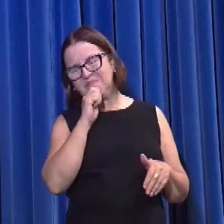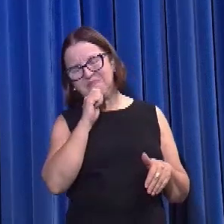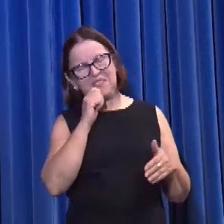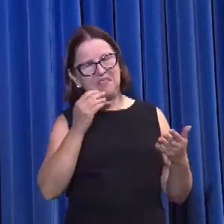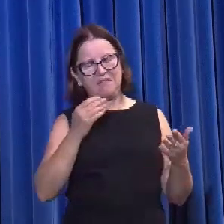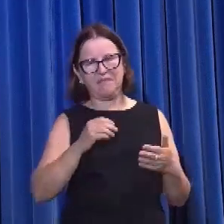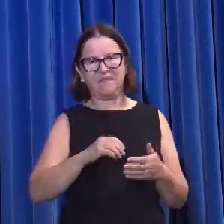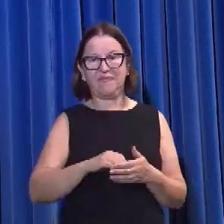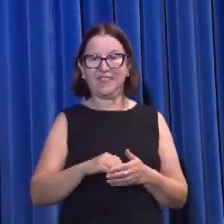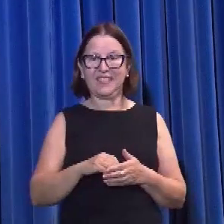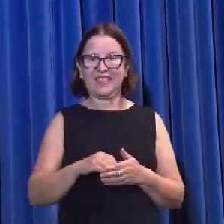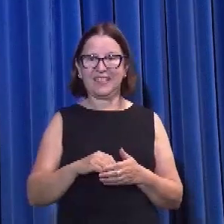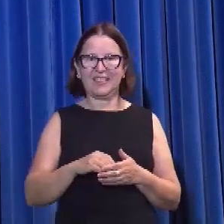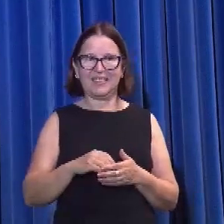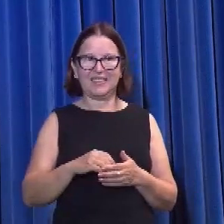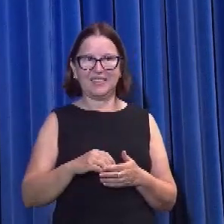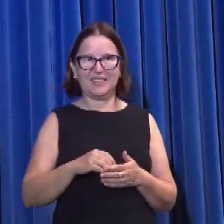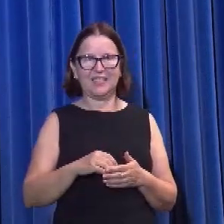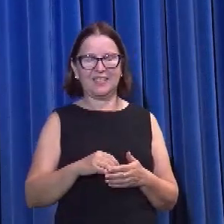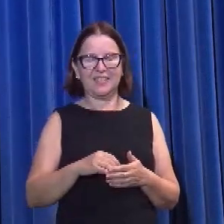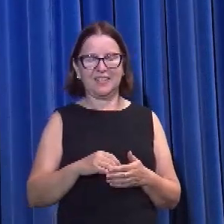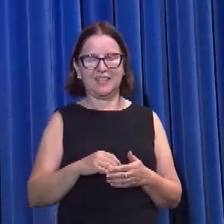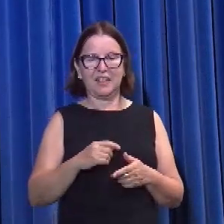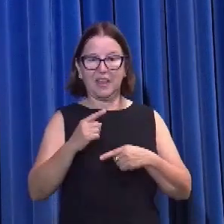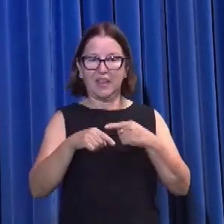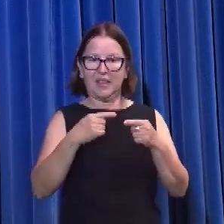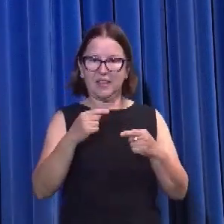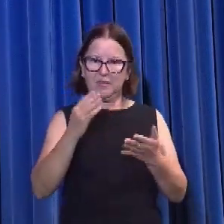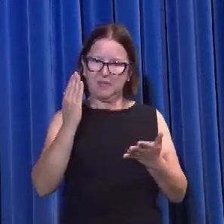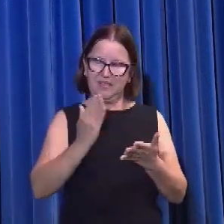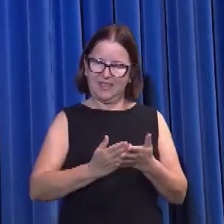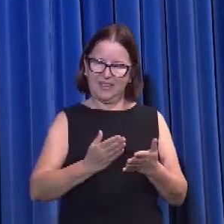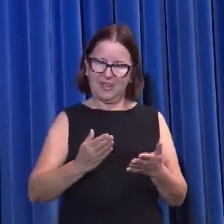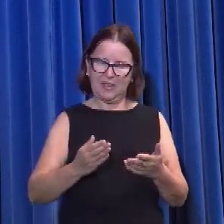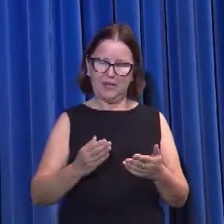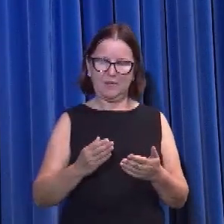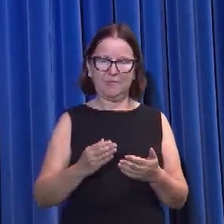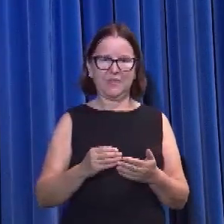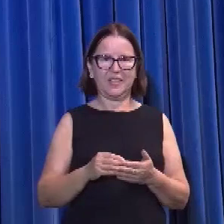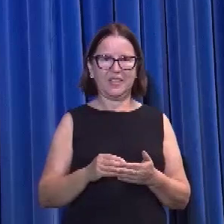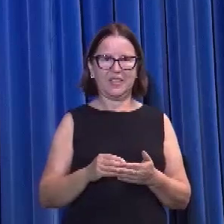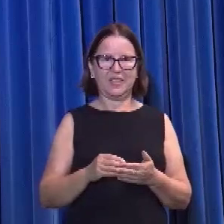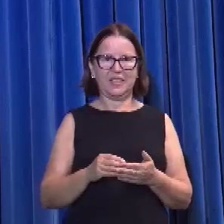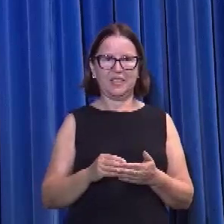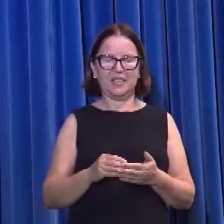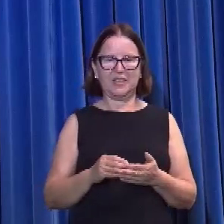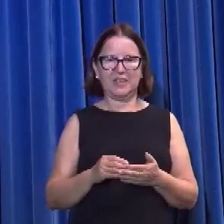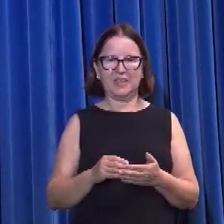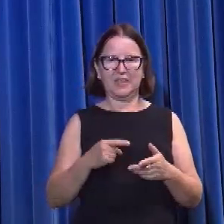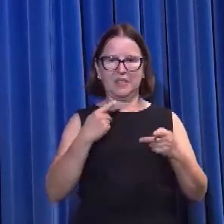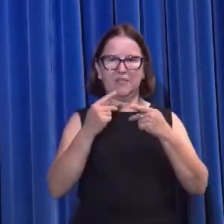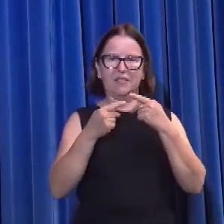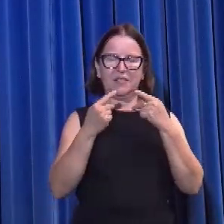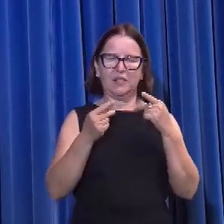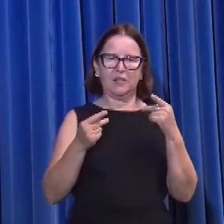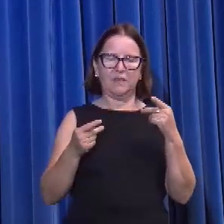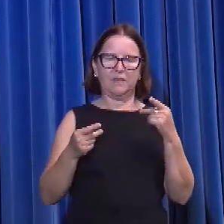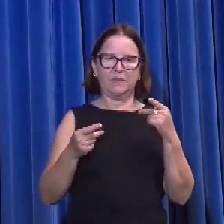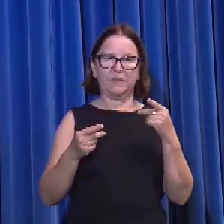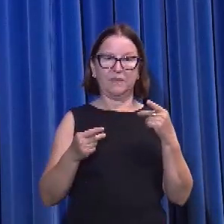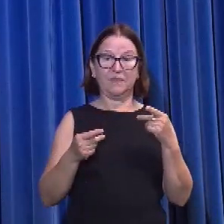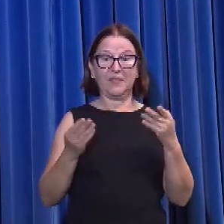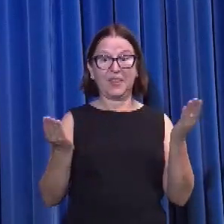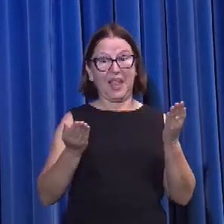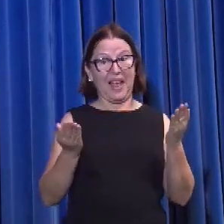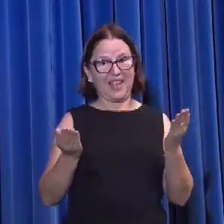Aí quando ele termina o capítulo, no 13º, ele diz assim: